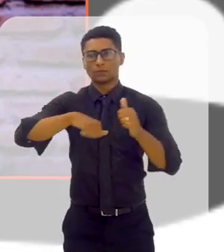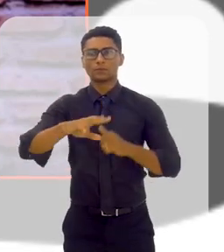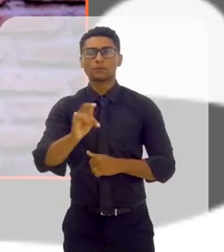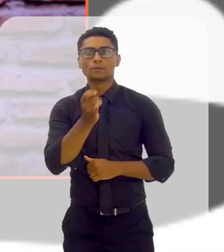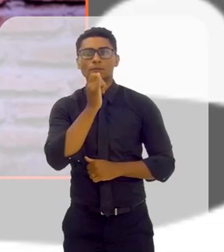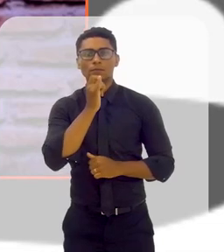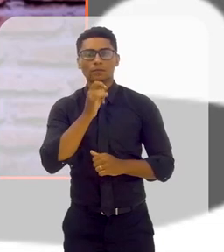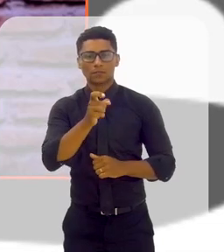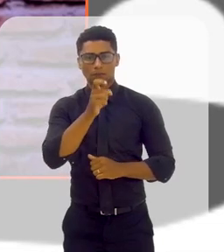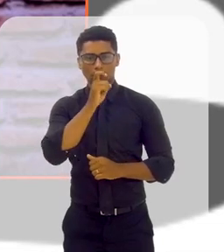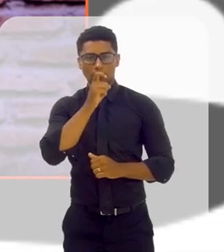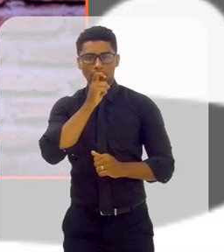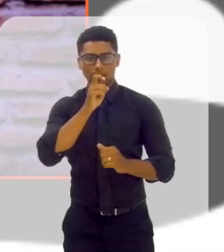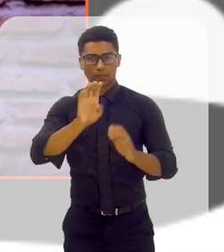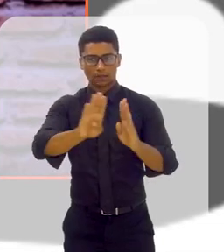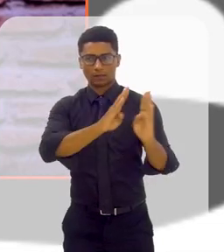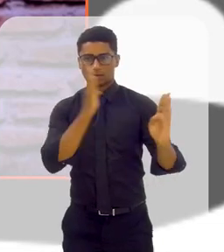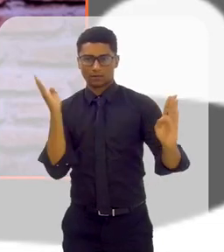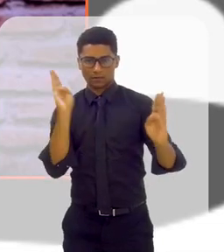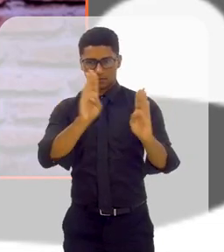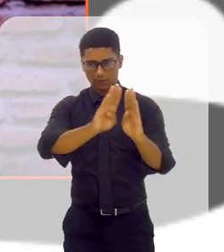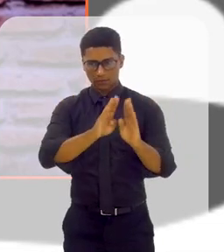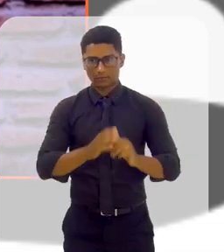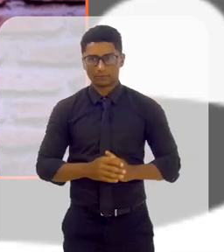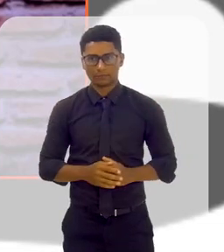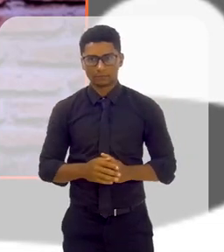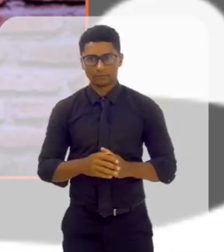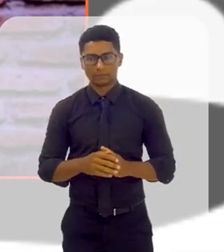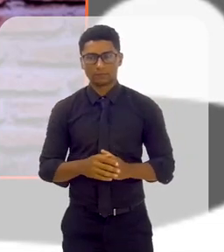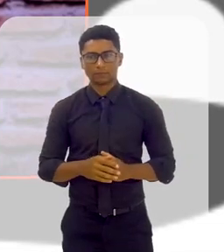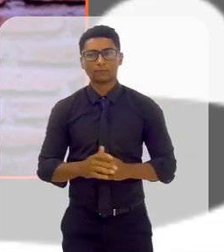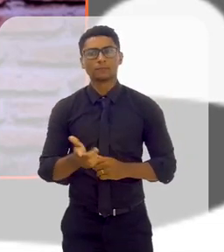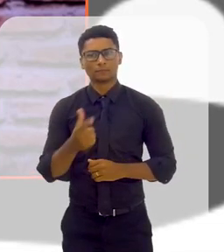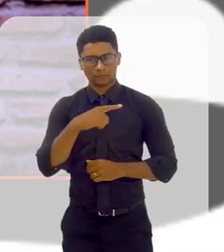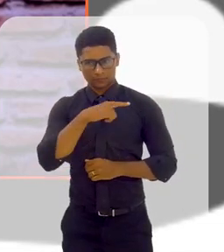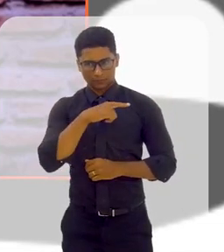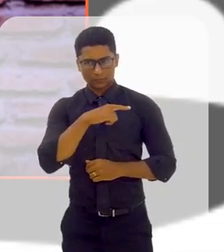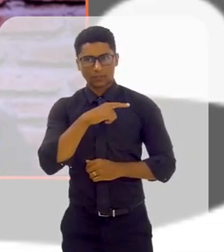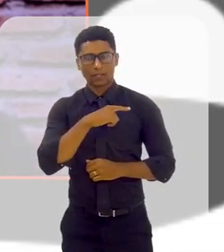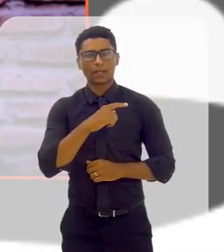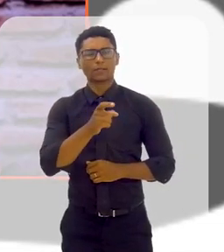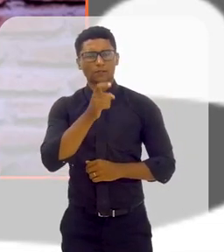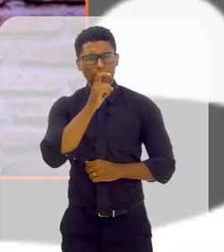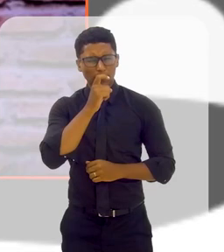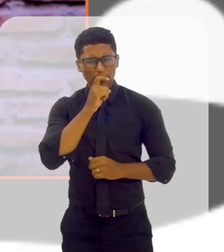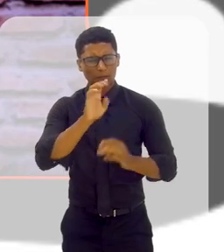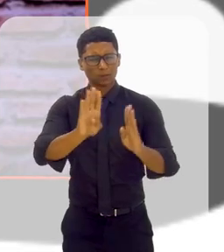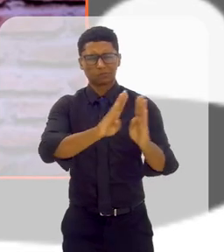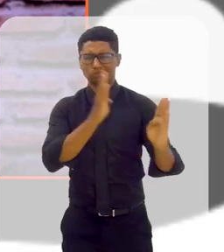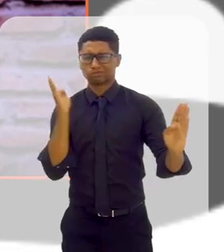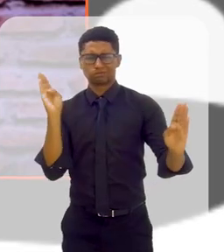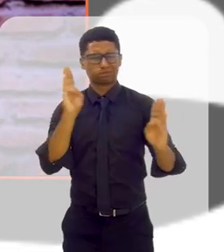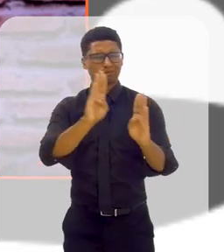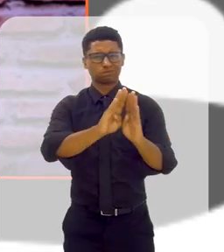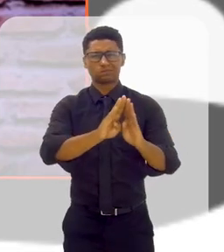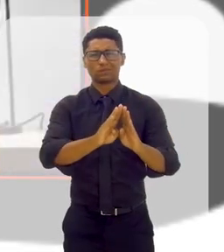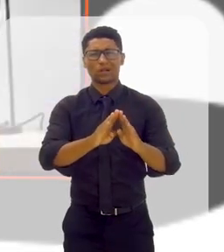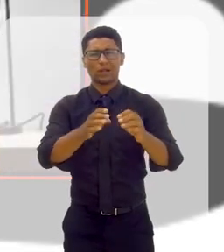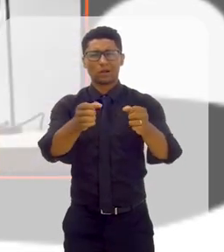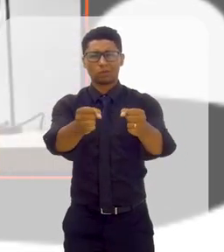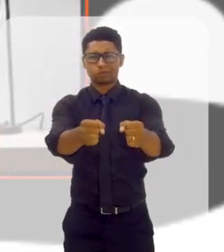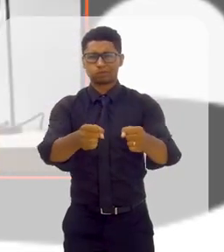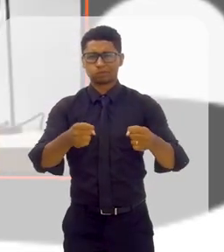exemplo geladeira existe as grandes cidades sides aquelas megas geladeiras de quase 600 litros